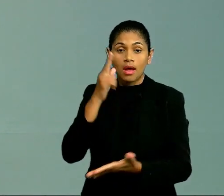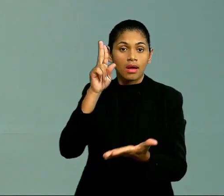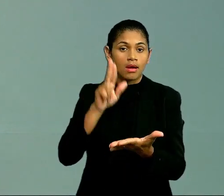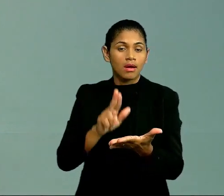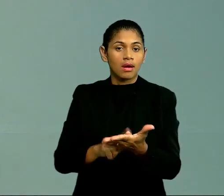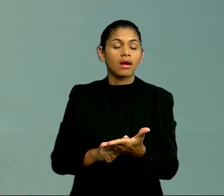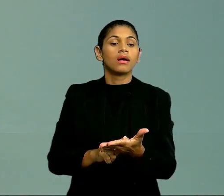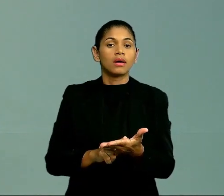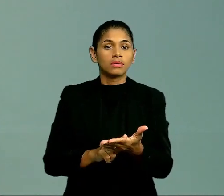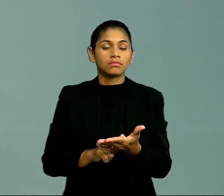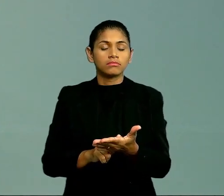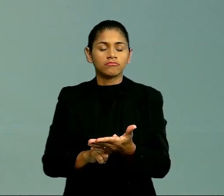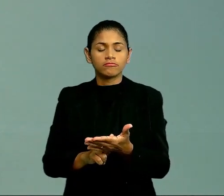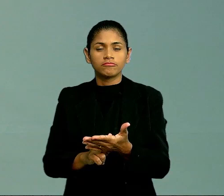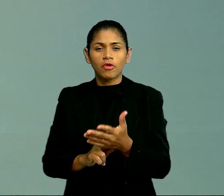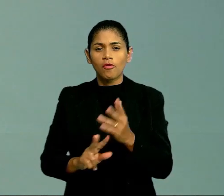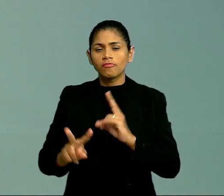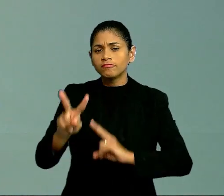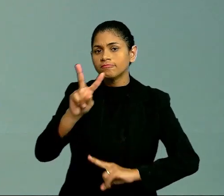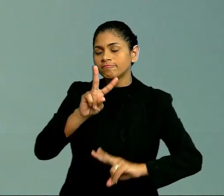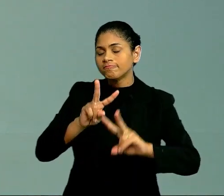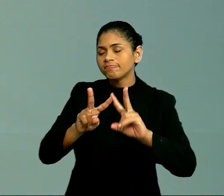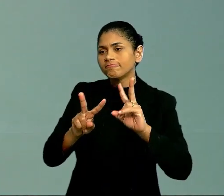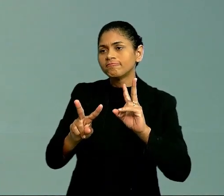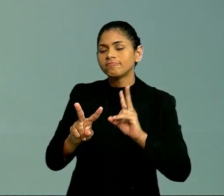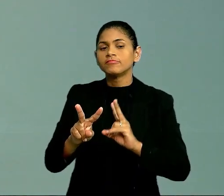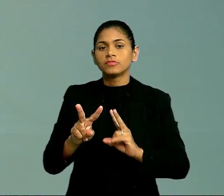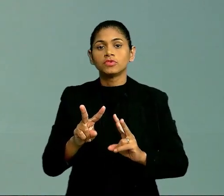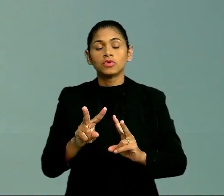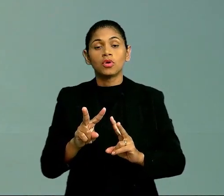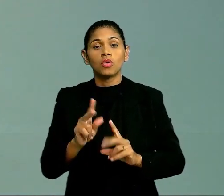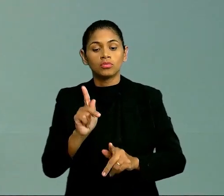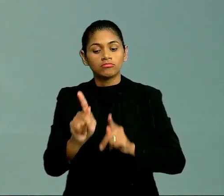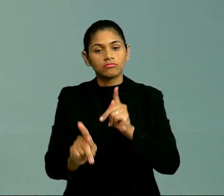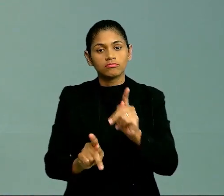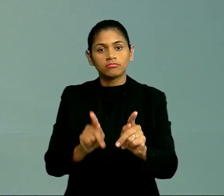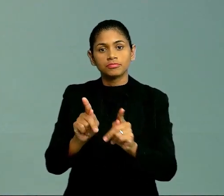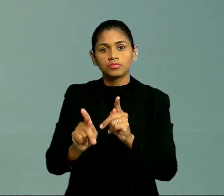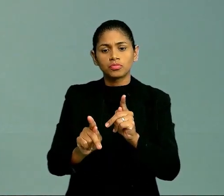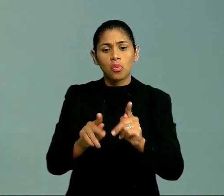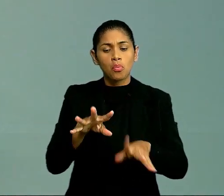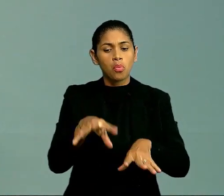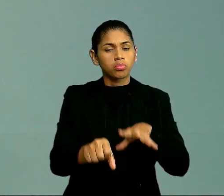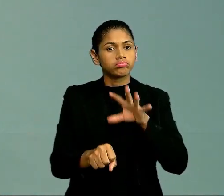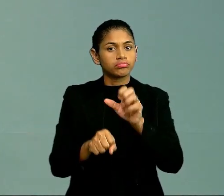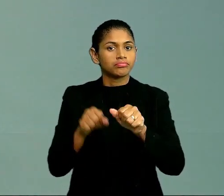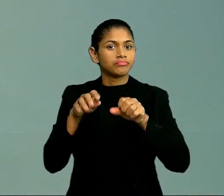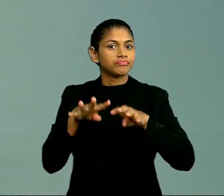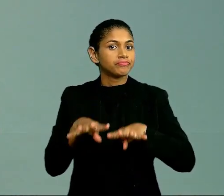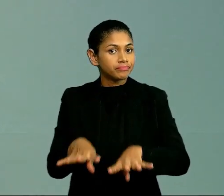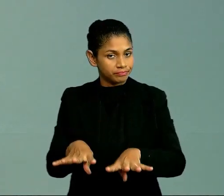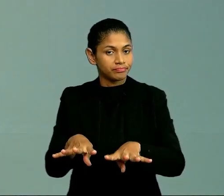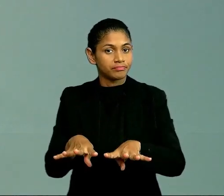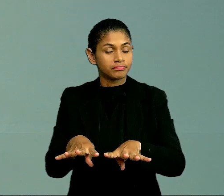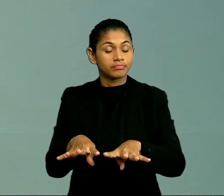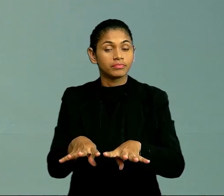visão do colonizador sobre o povo colonizado. Então, assim, a partir de uma obra literária, eu consigo